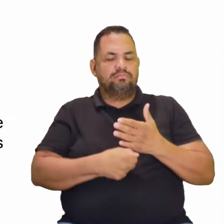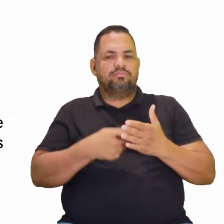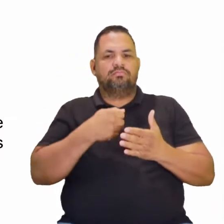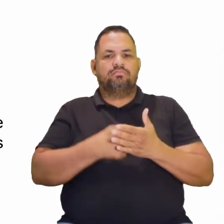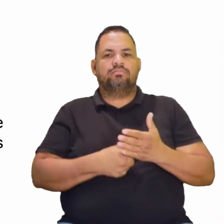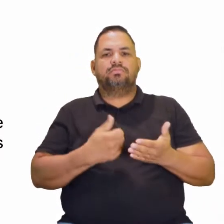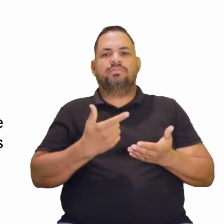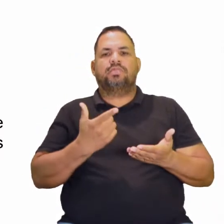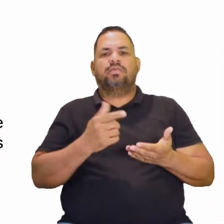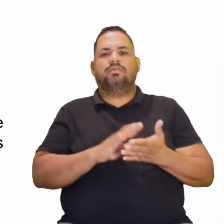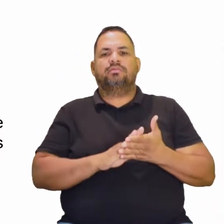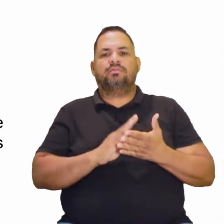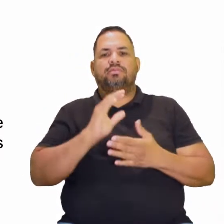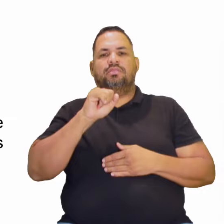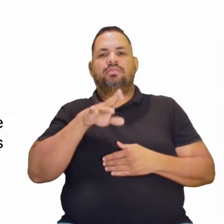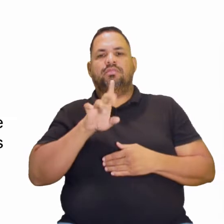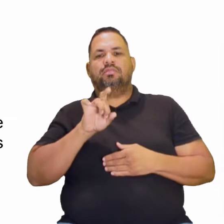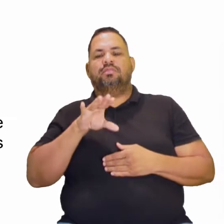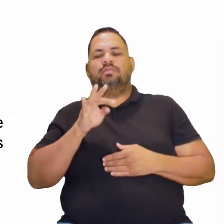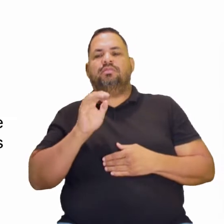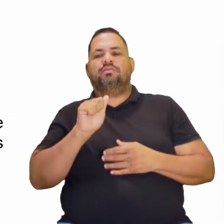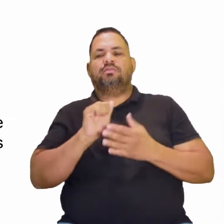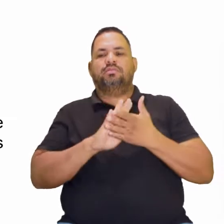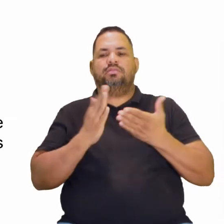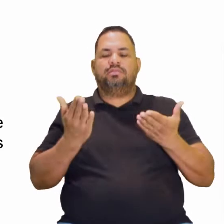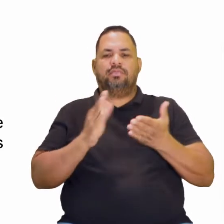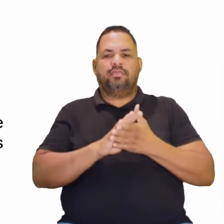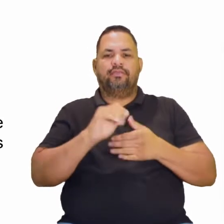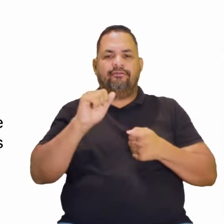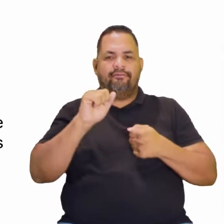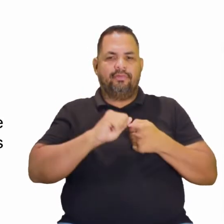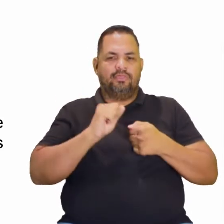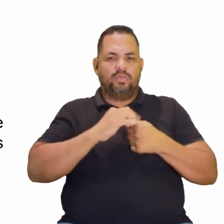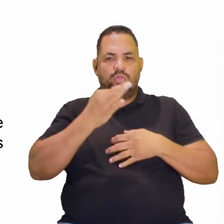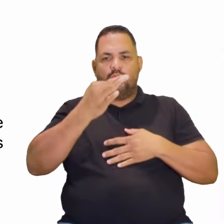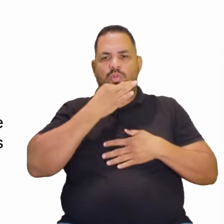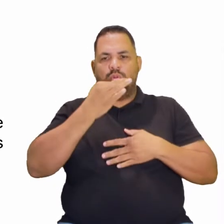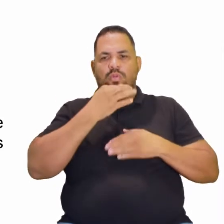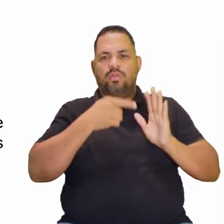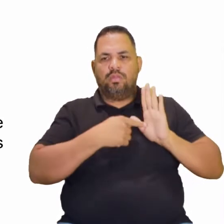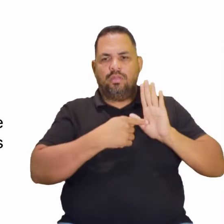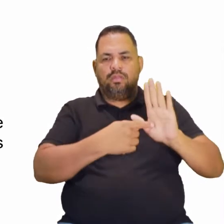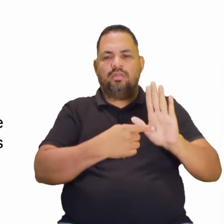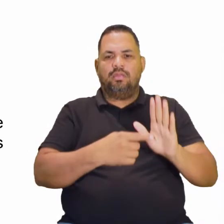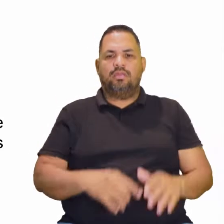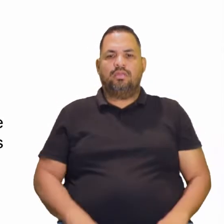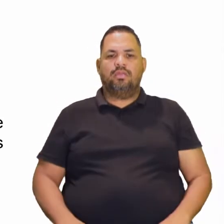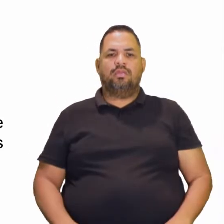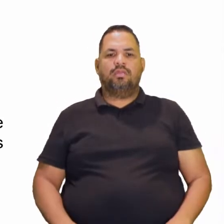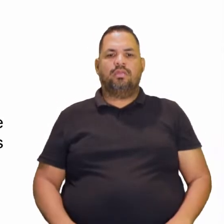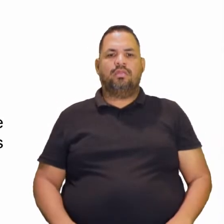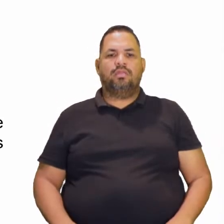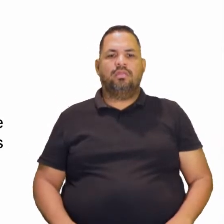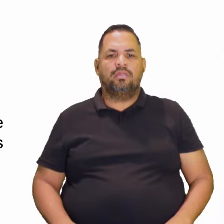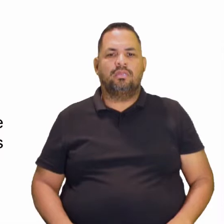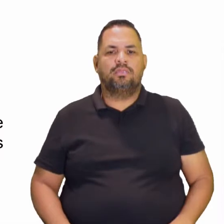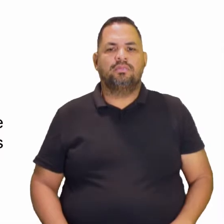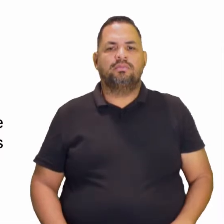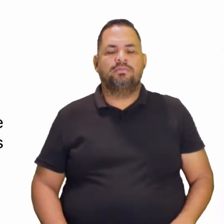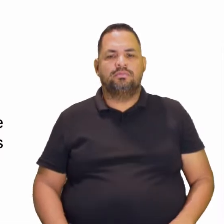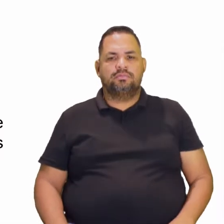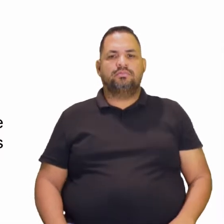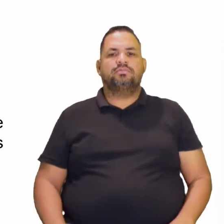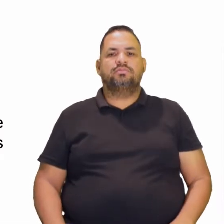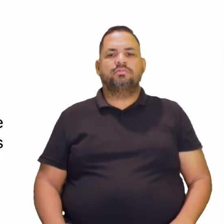foi quem fez a sua opinião, a sua crítica, expôs, vamos dizer assim, a